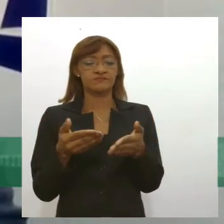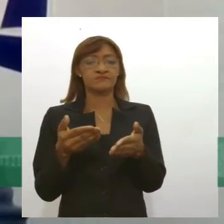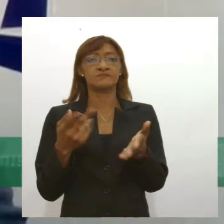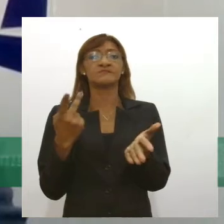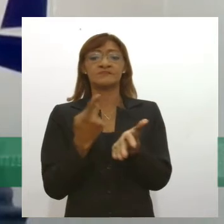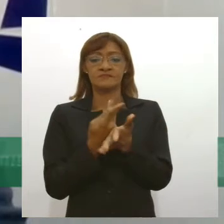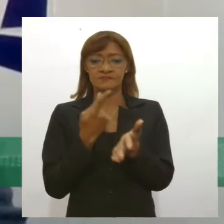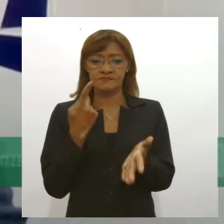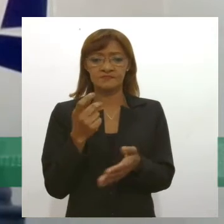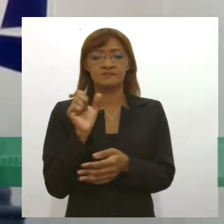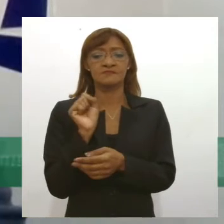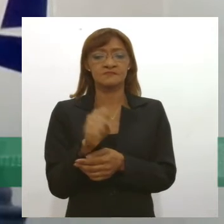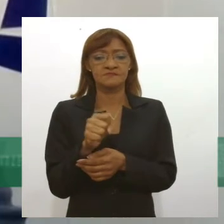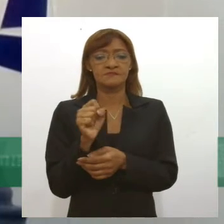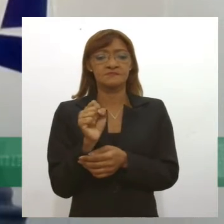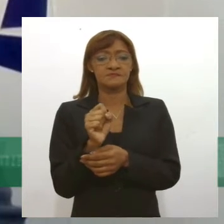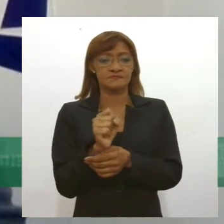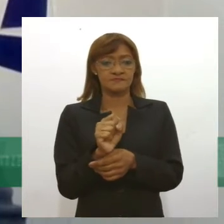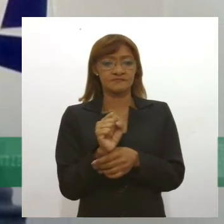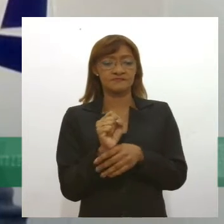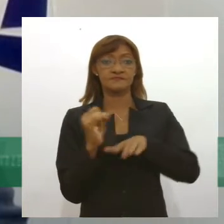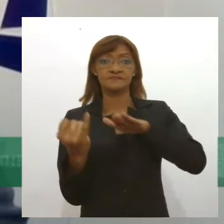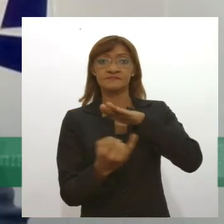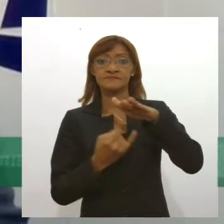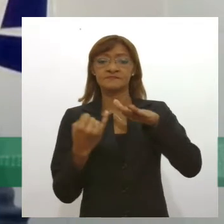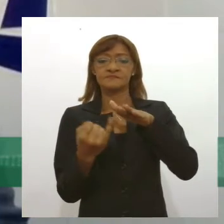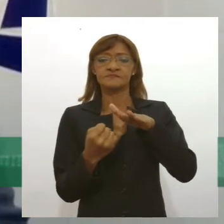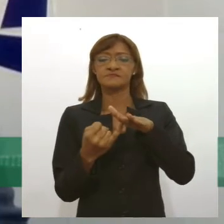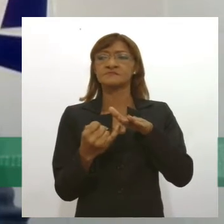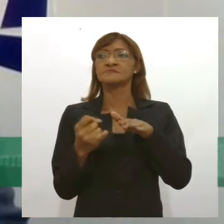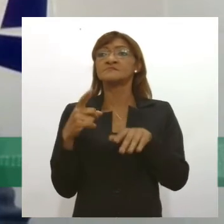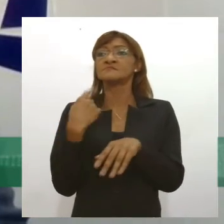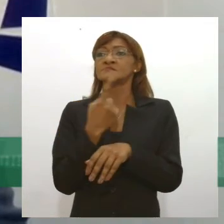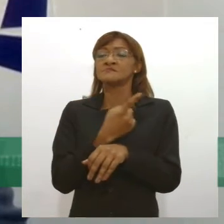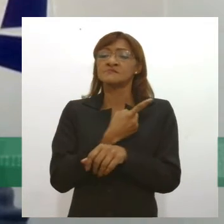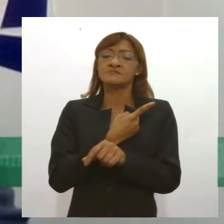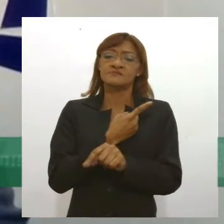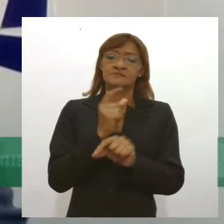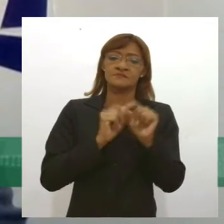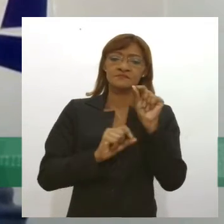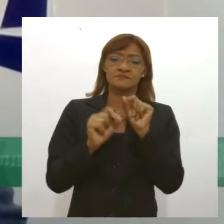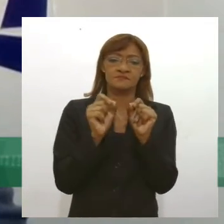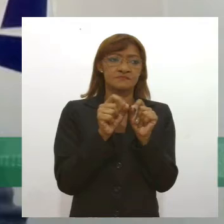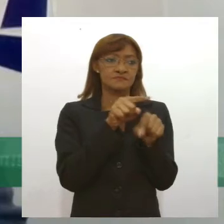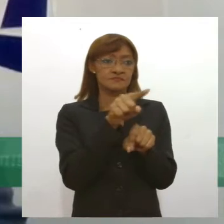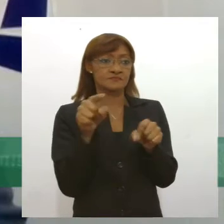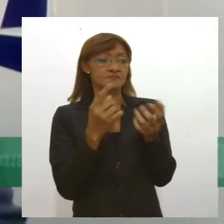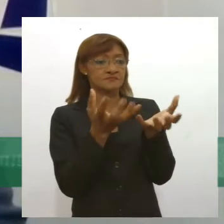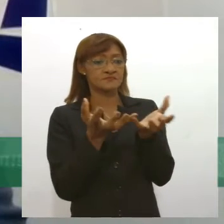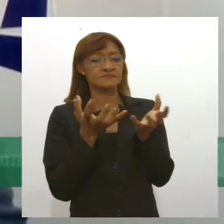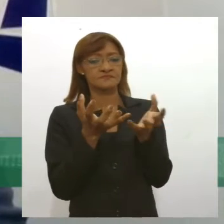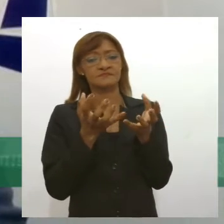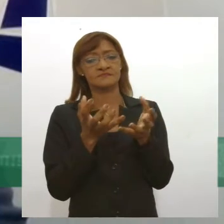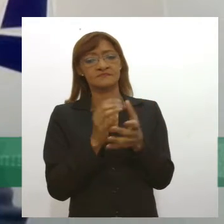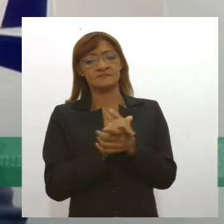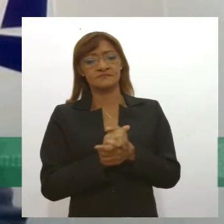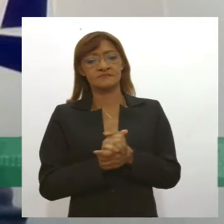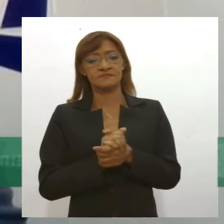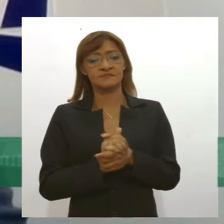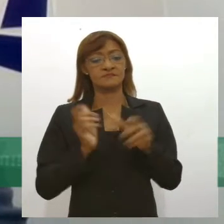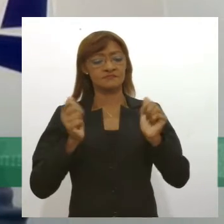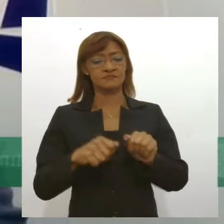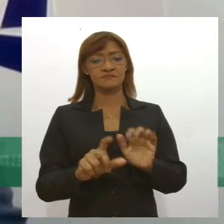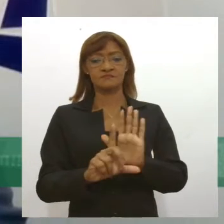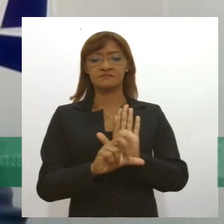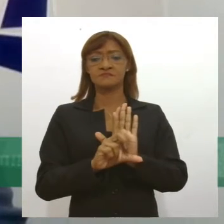acontece de uma forma informal, né? E o que a gente, todos aí queriam, né, era que isso fosse regulamentado como